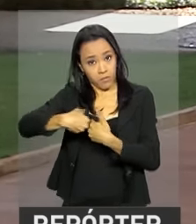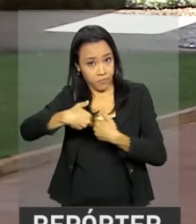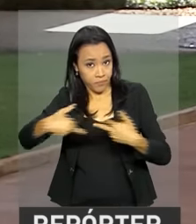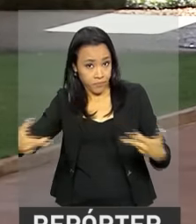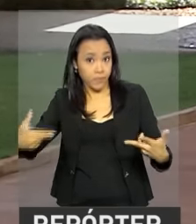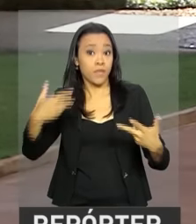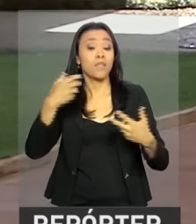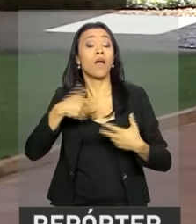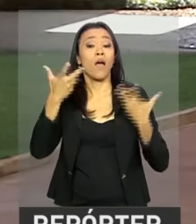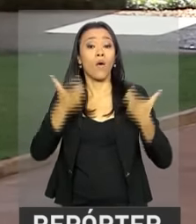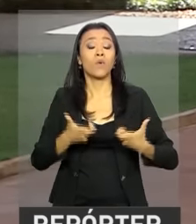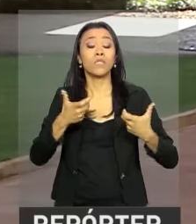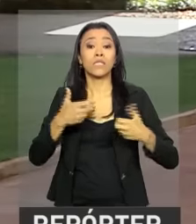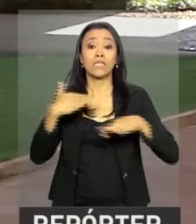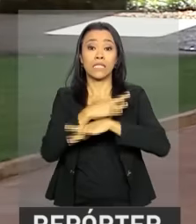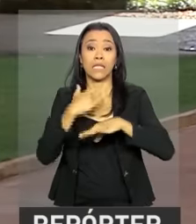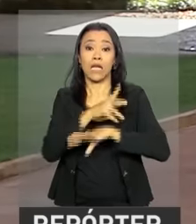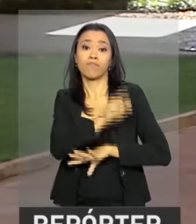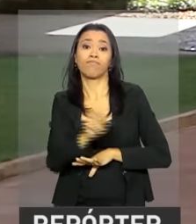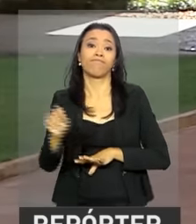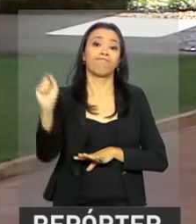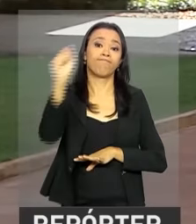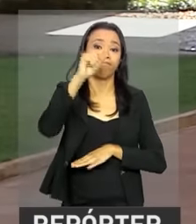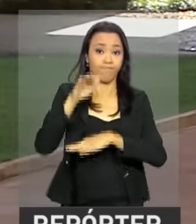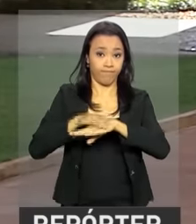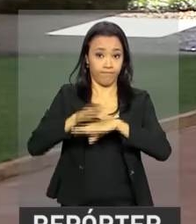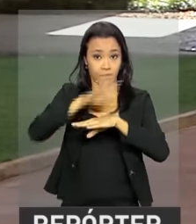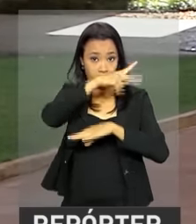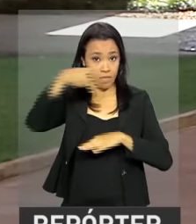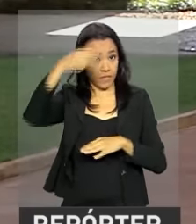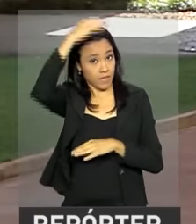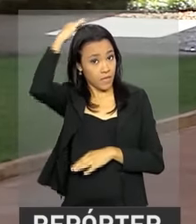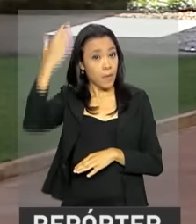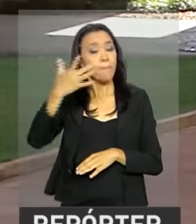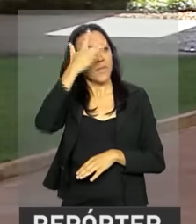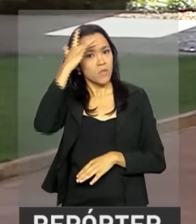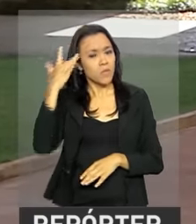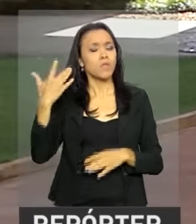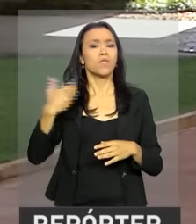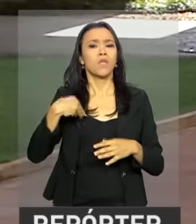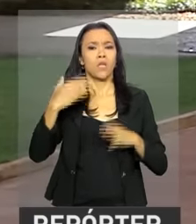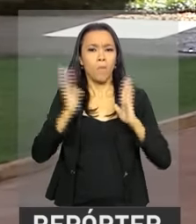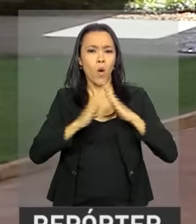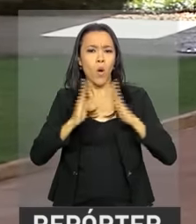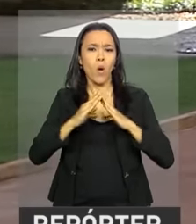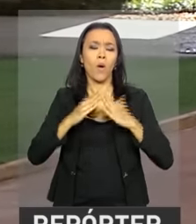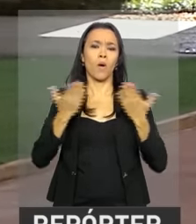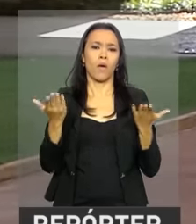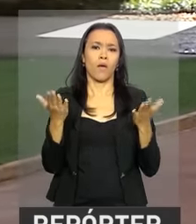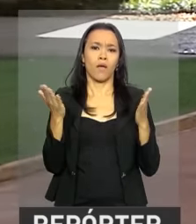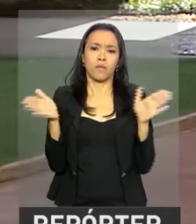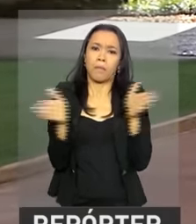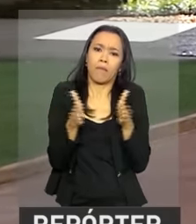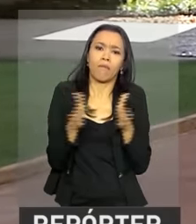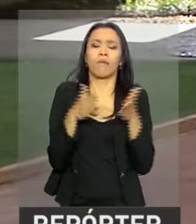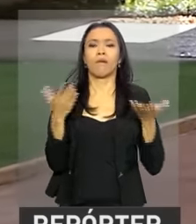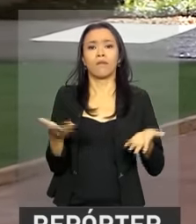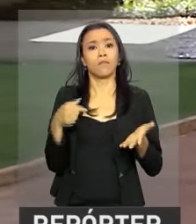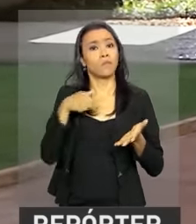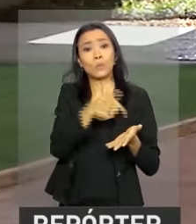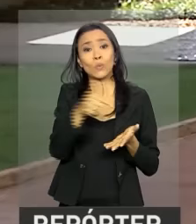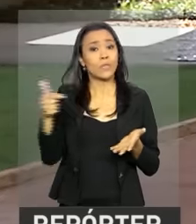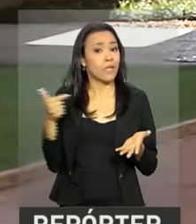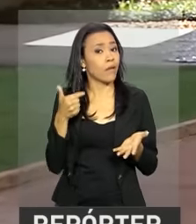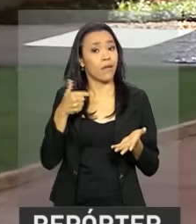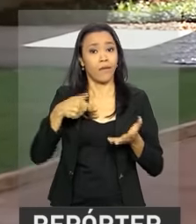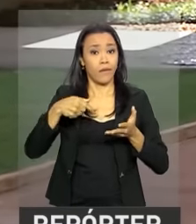nas cidades ah de acordo com Michel Temer muitos brasileiros que moram aí em casas pequenas casas modestas segundo ele não tem